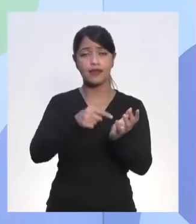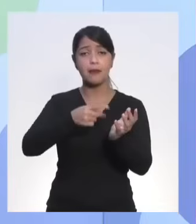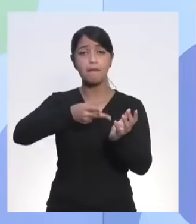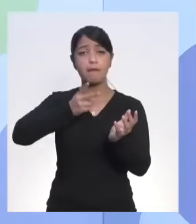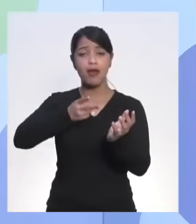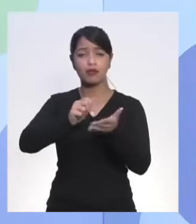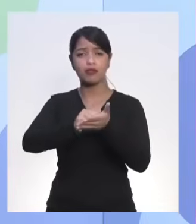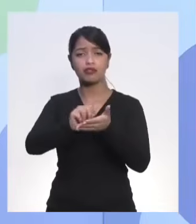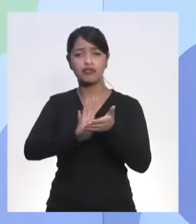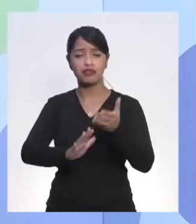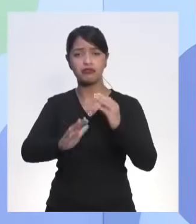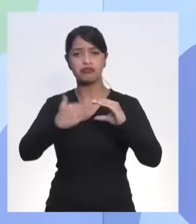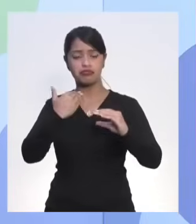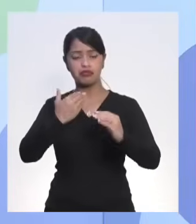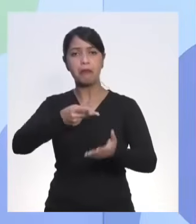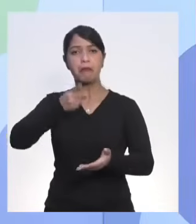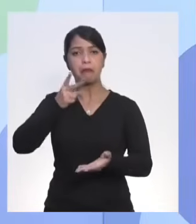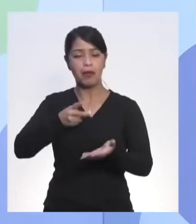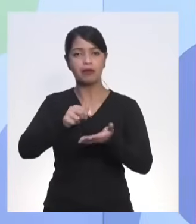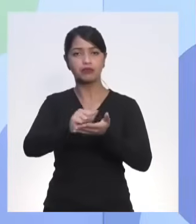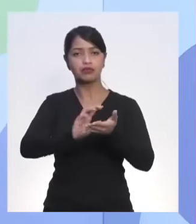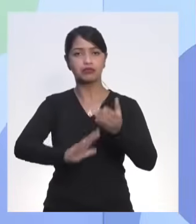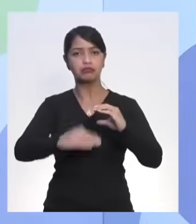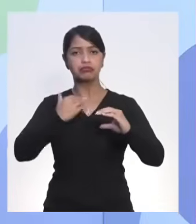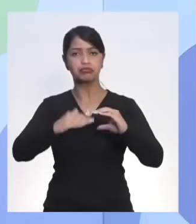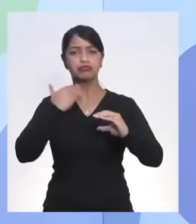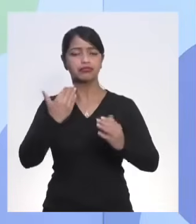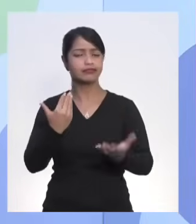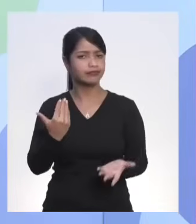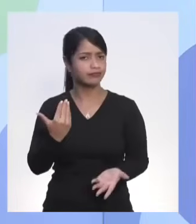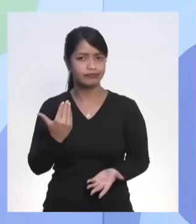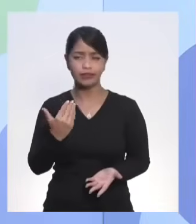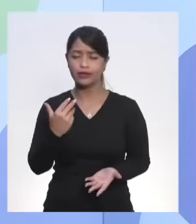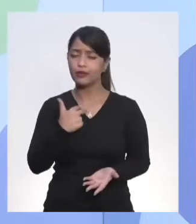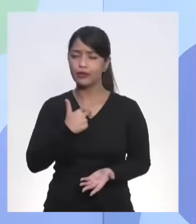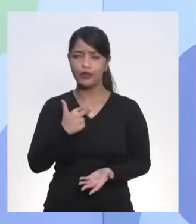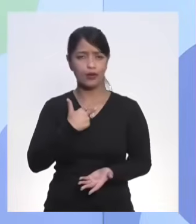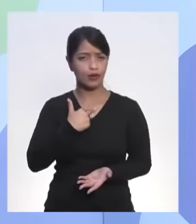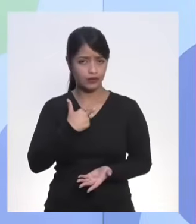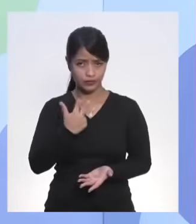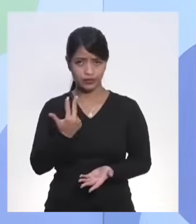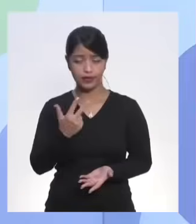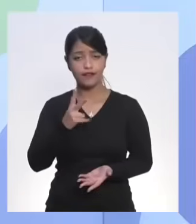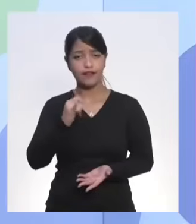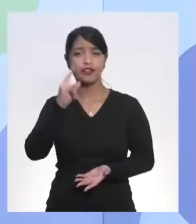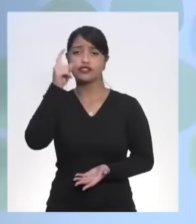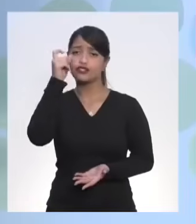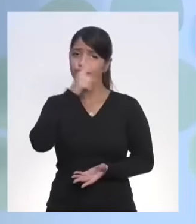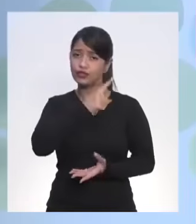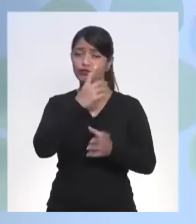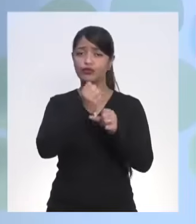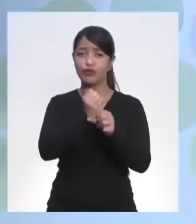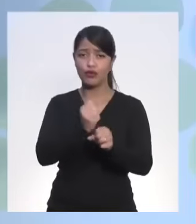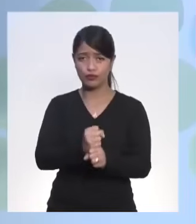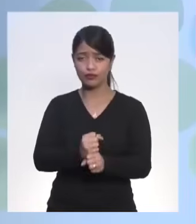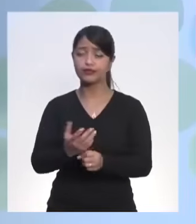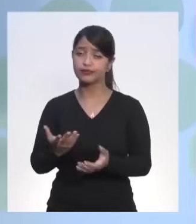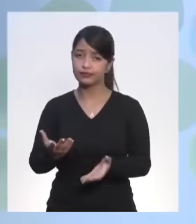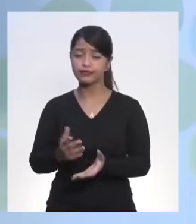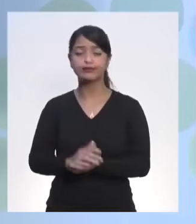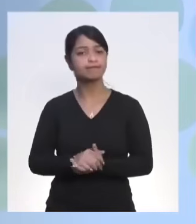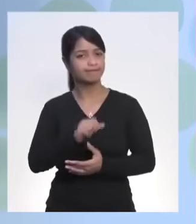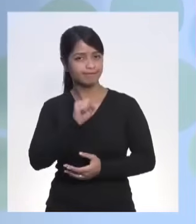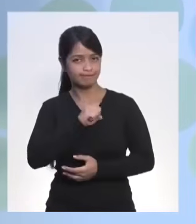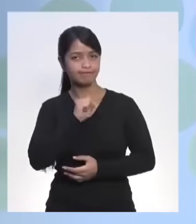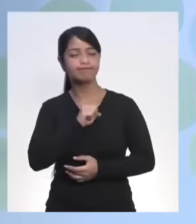daí vai dificultar bastante para a gente fazer o levantamento depois do prazo de encerramento, não é isso, João? Isso mesmo. Inclusive,